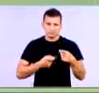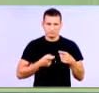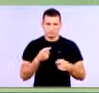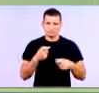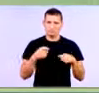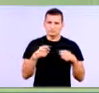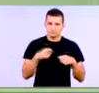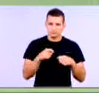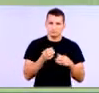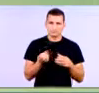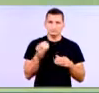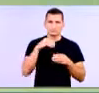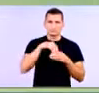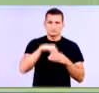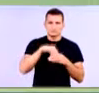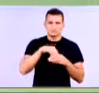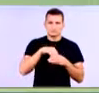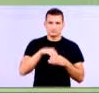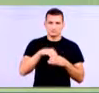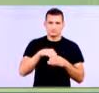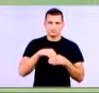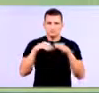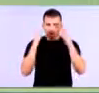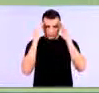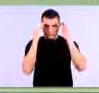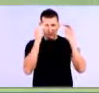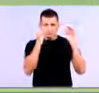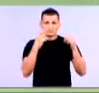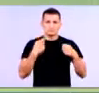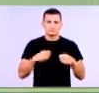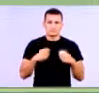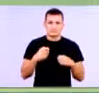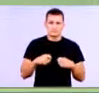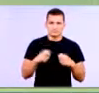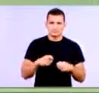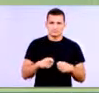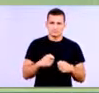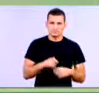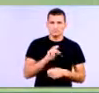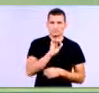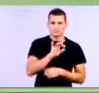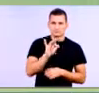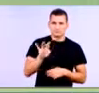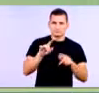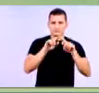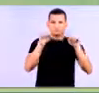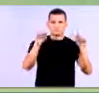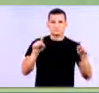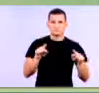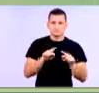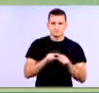ser implementadas obedecendo às necessidades de cada funcionário,